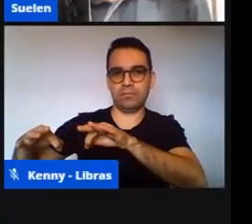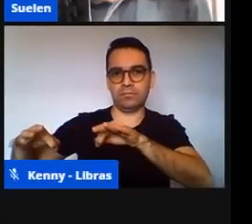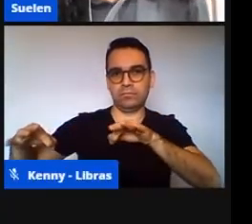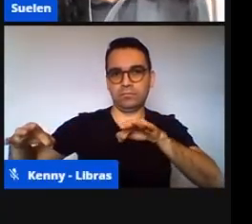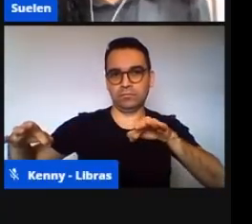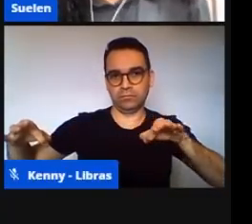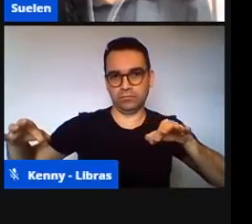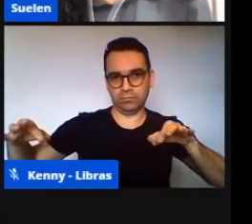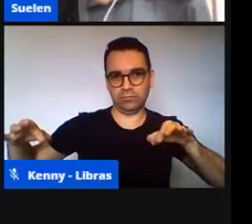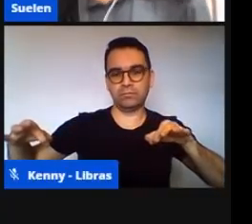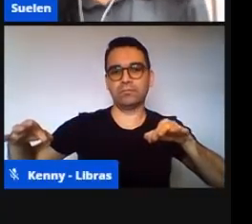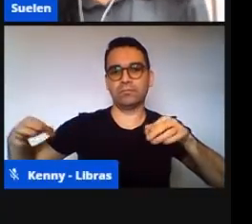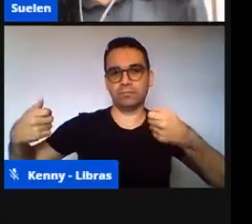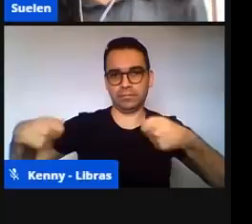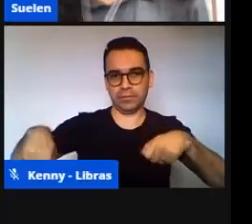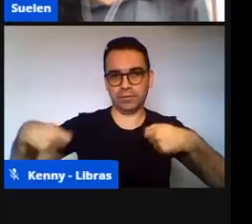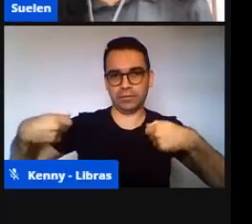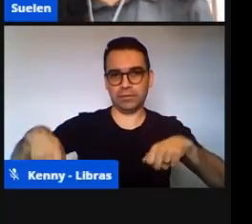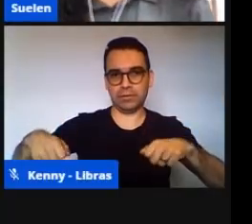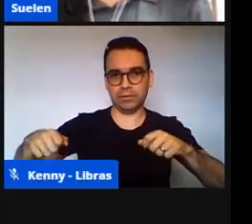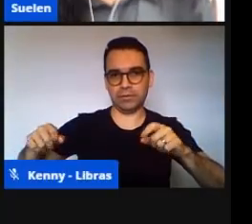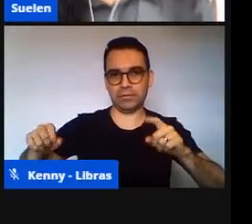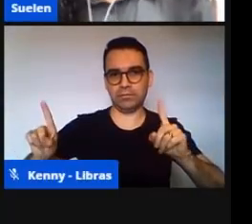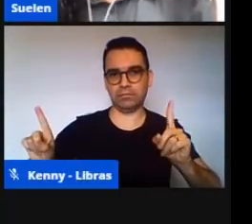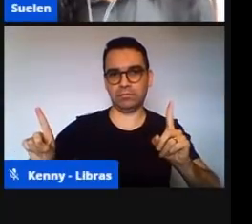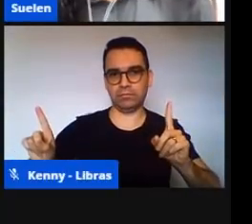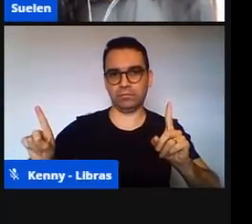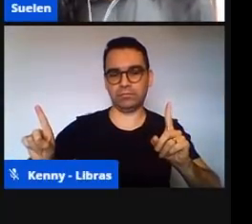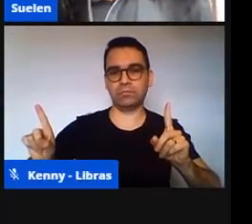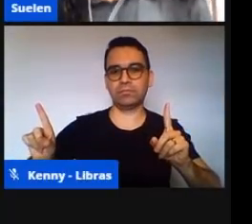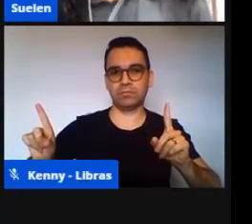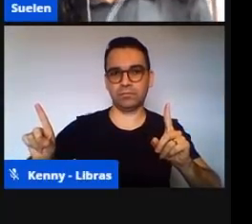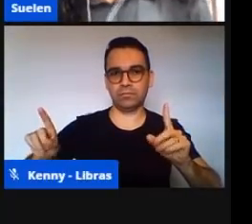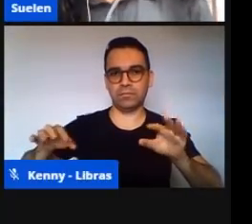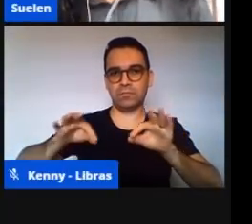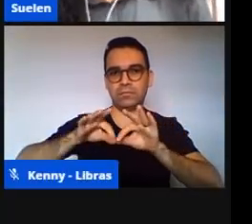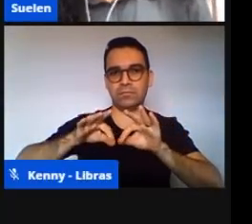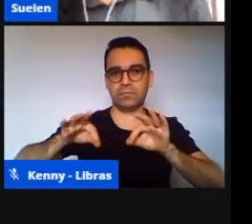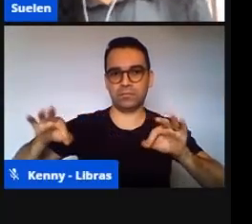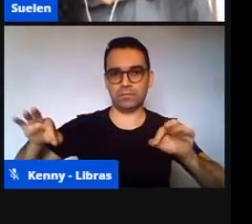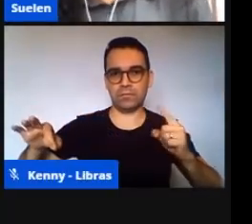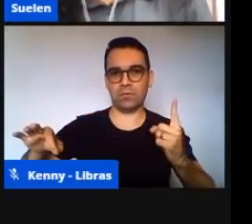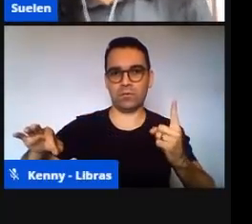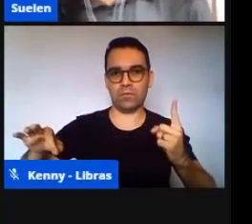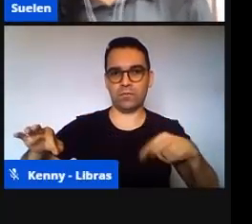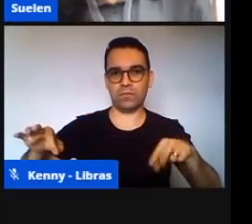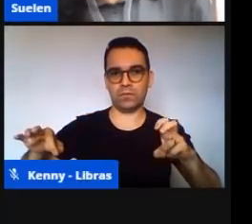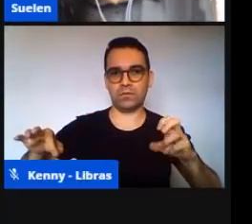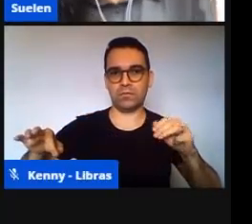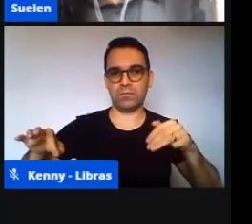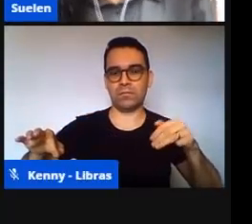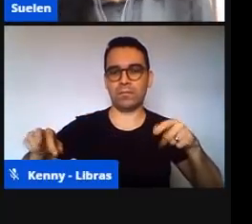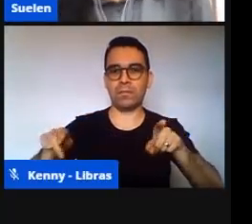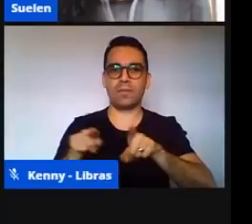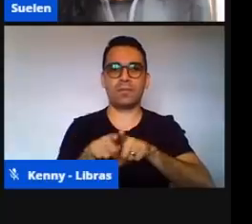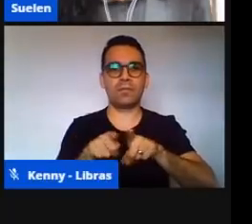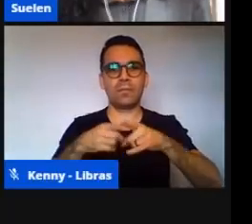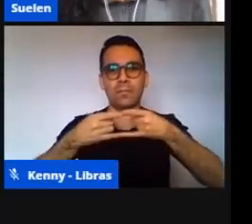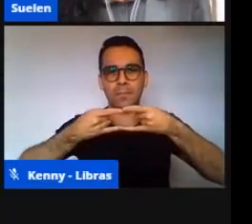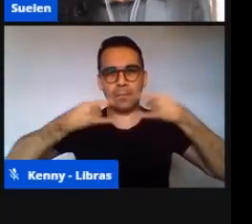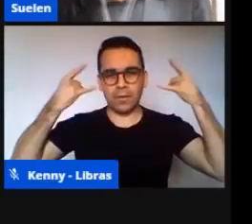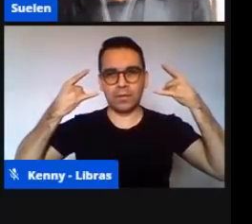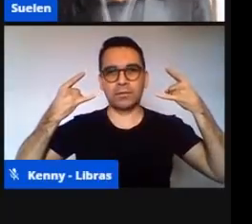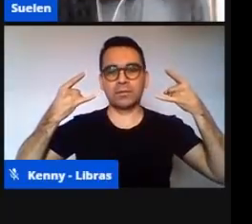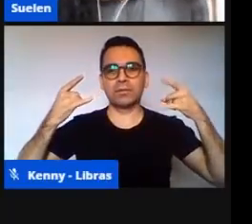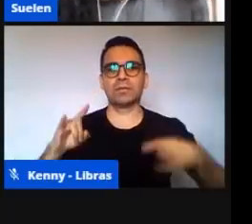da área de produção manipulando esse alimento, tá? A utilização adequada das máscaras, então saber qual que é o uso